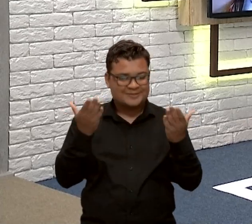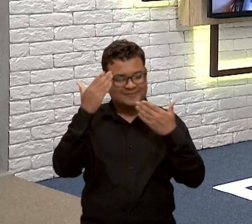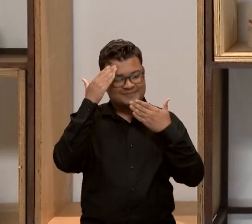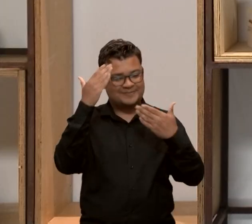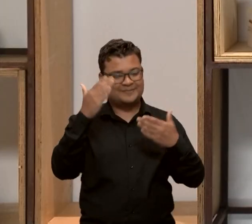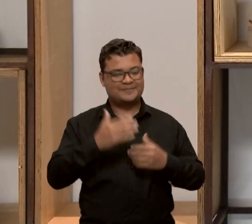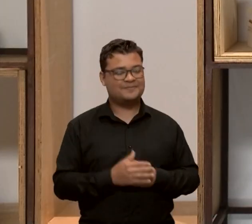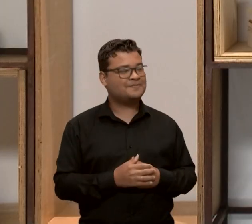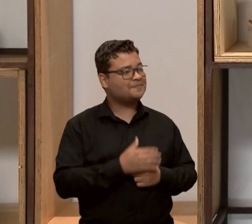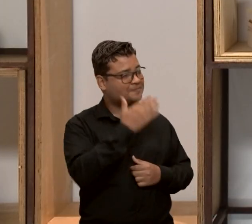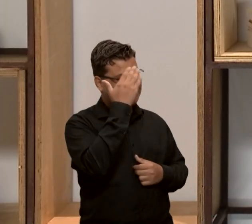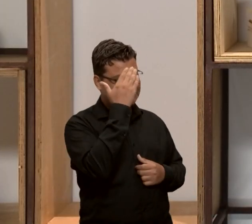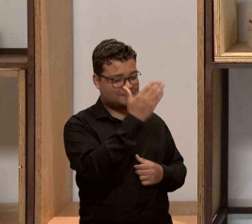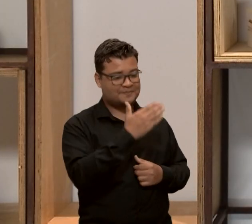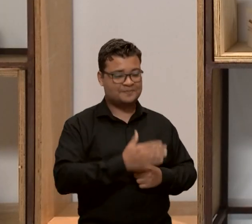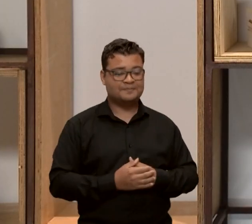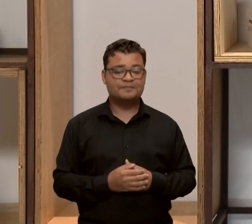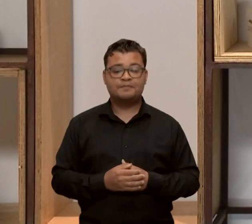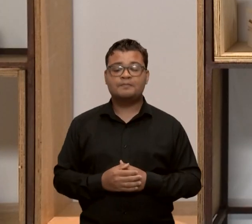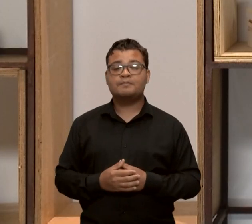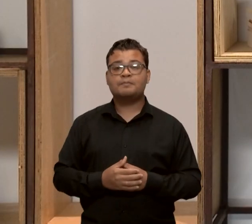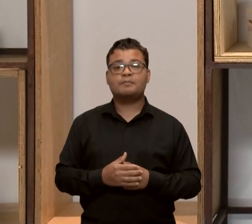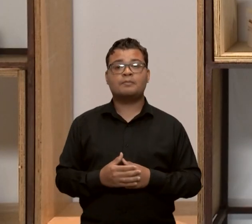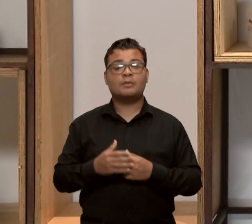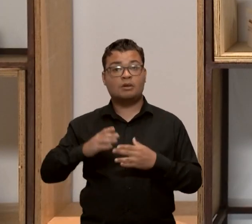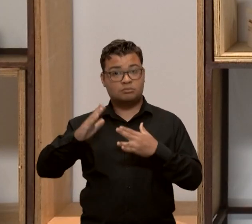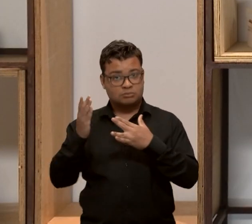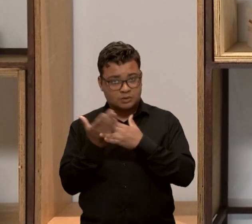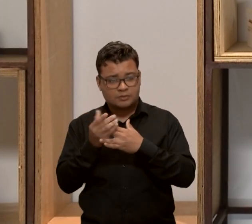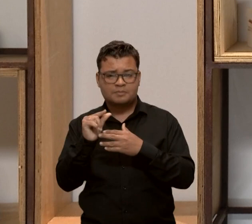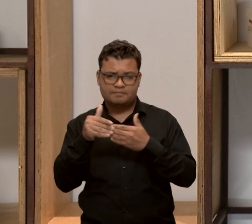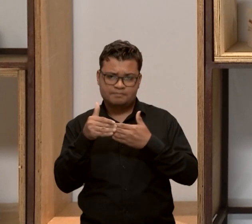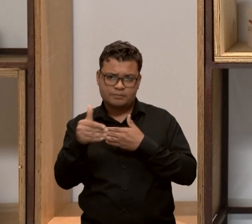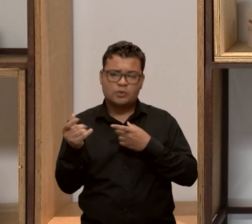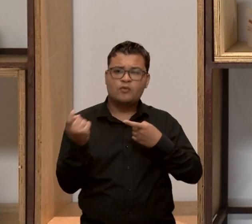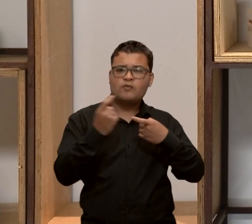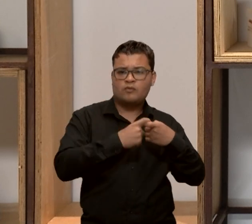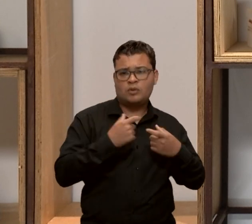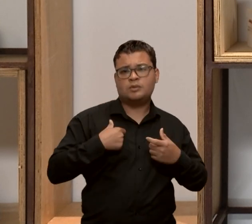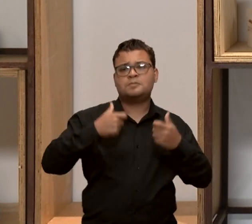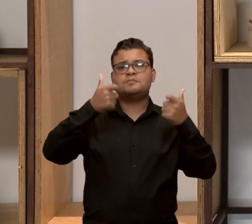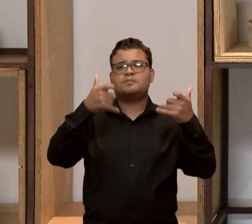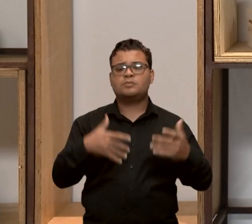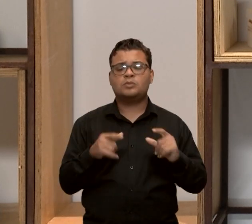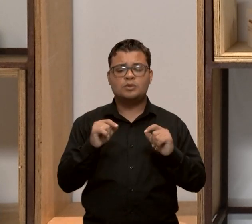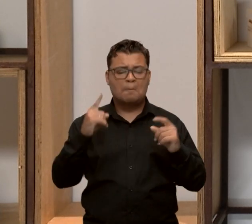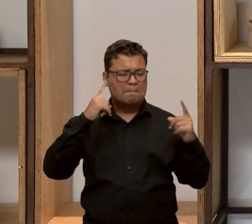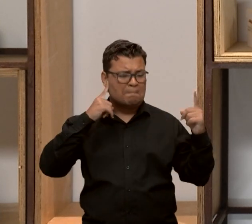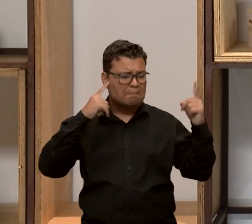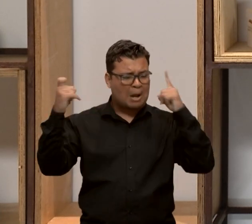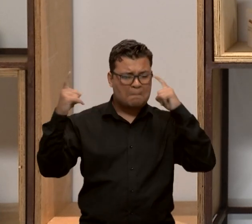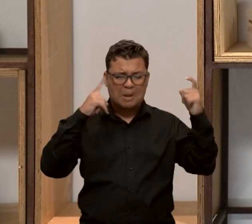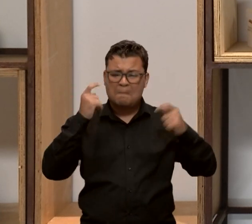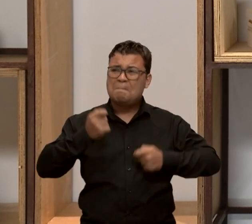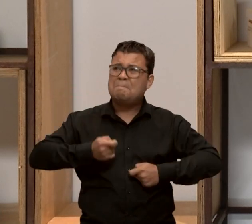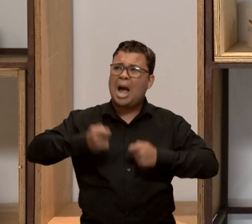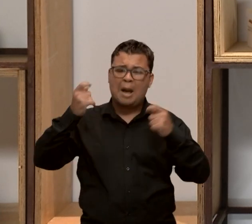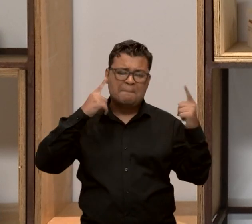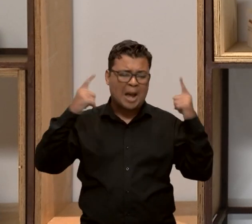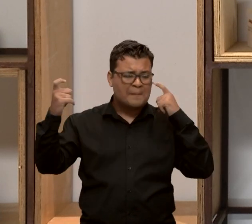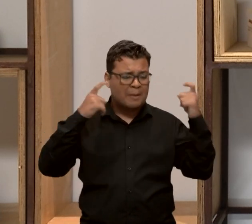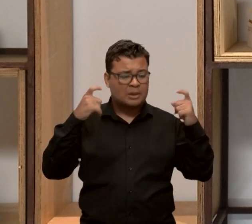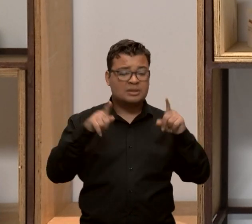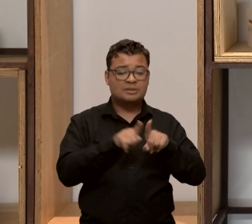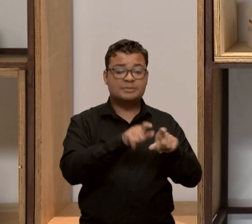Obrigada. Bom, e depois do intervalo a gente volta para falar mais sobre essa relação, né, entre os barulhos das festas de final de ano e